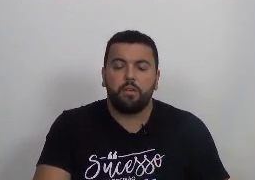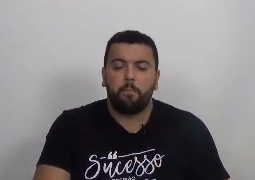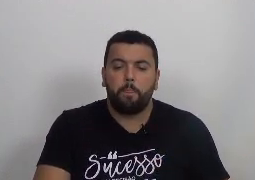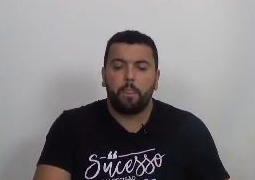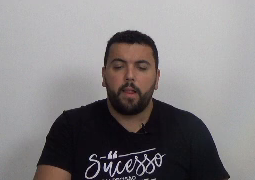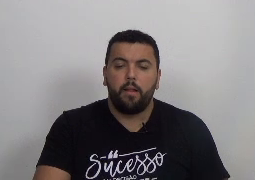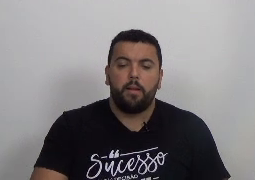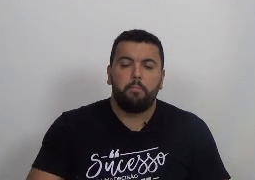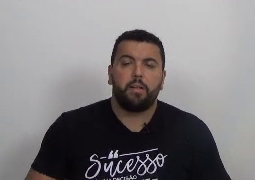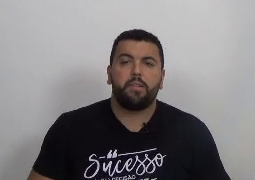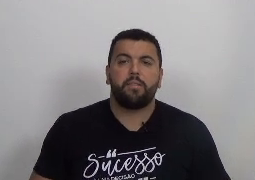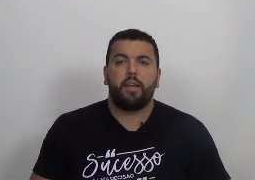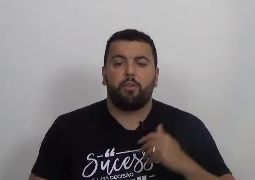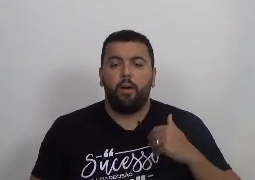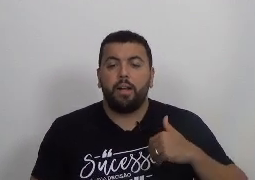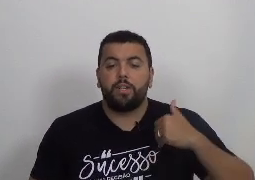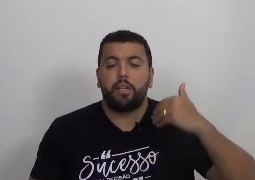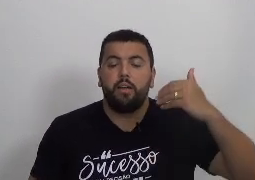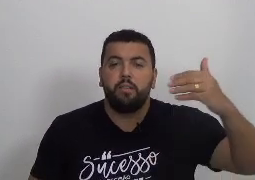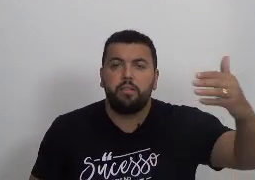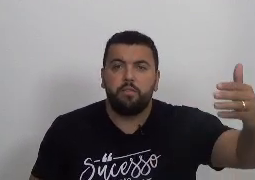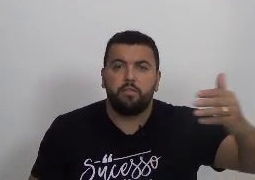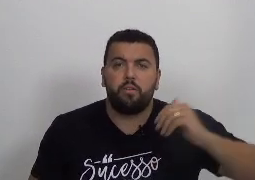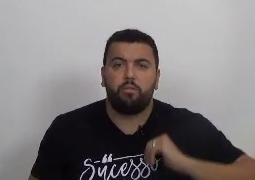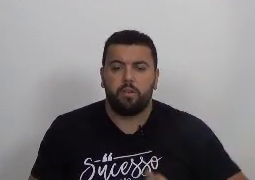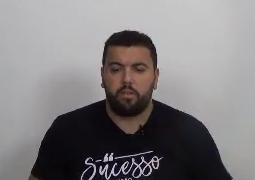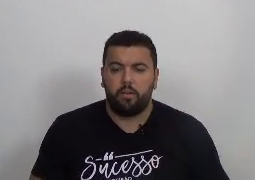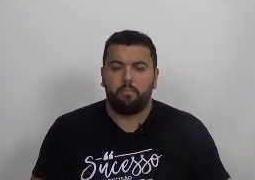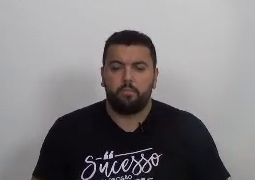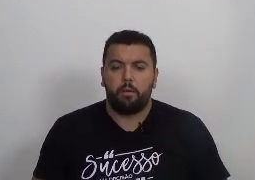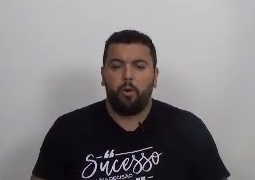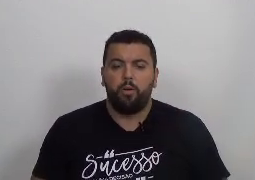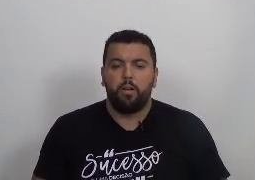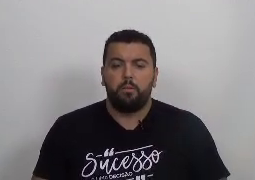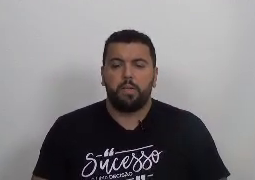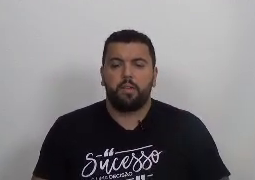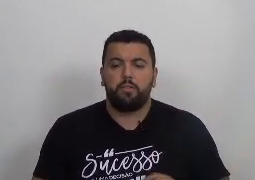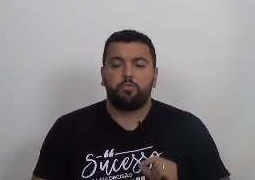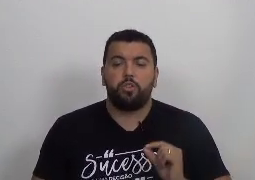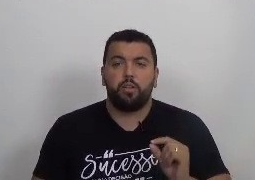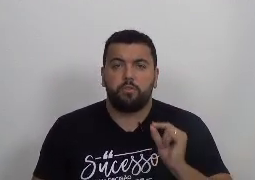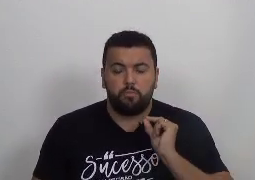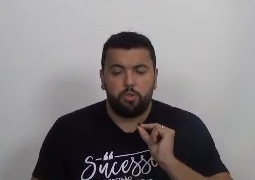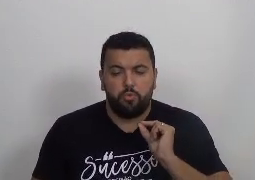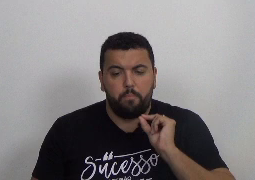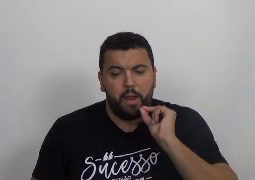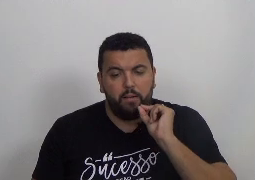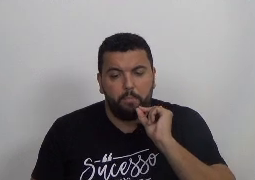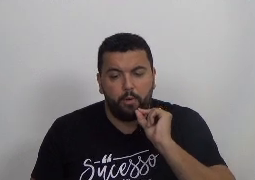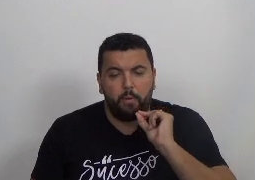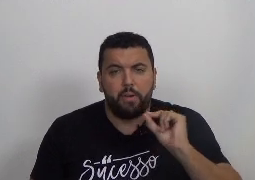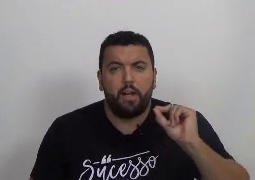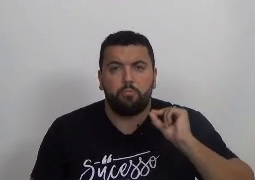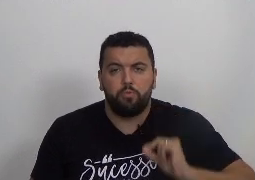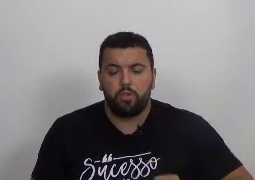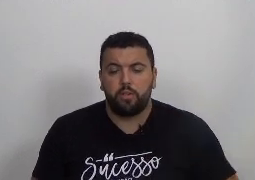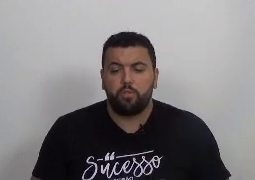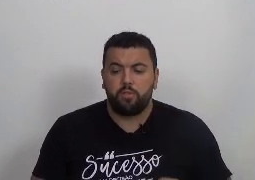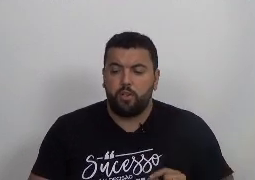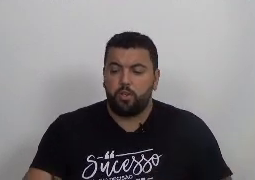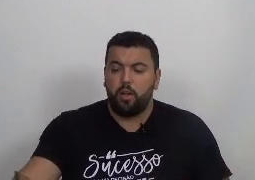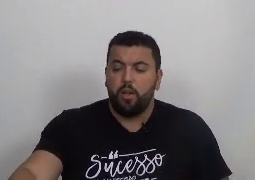daquilo acontecer essa senha qual a chance disso acontecer tá bom pensamento chances substitui a palavra